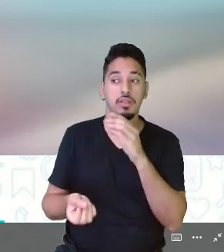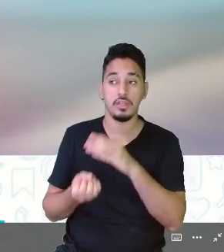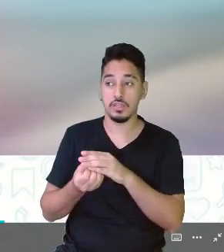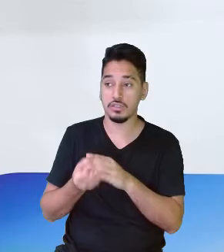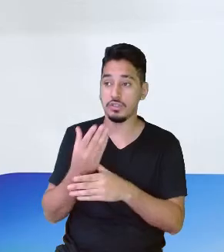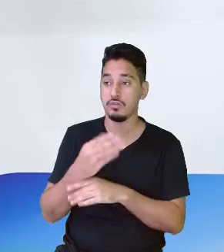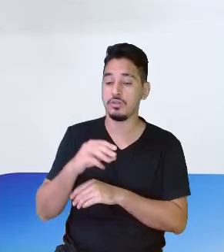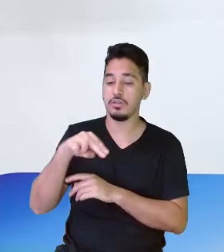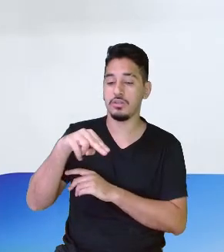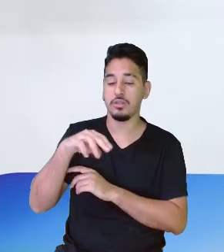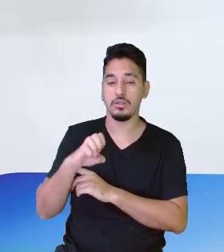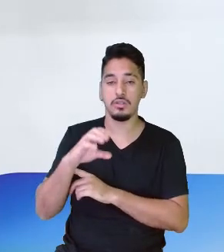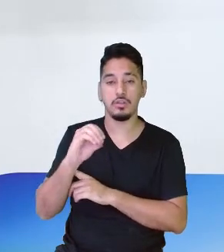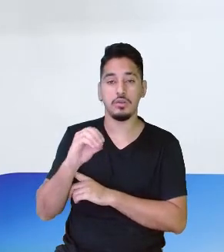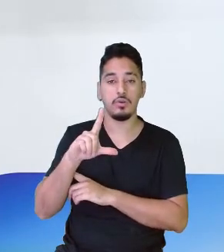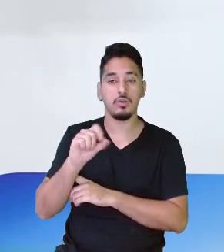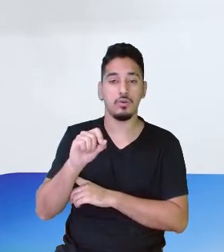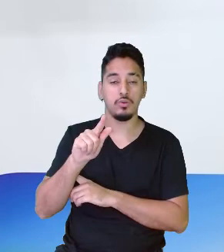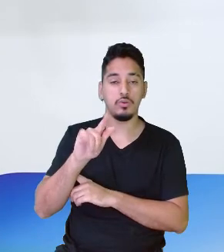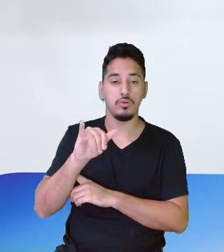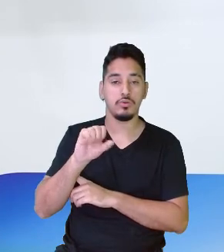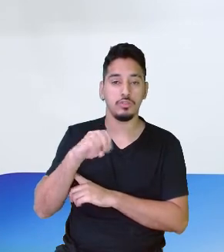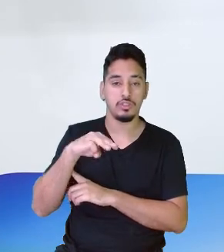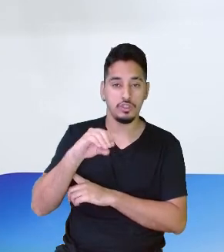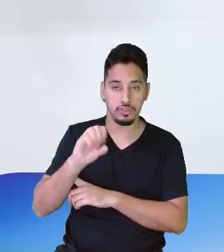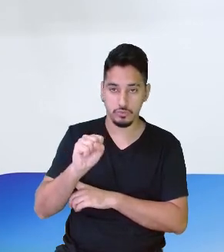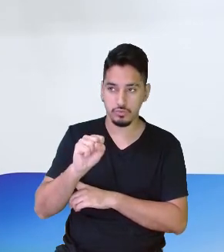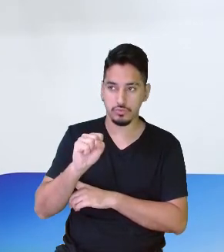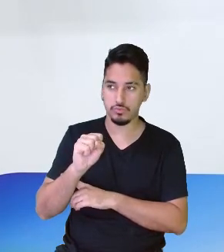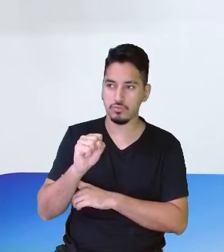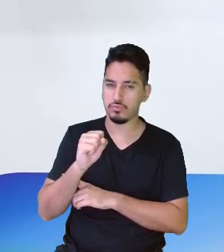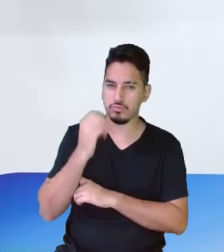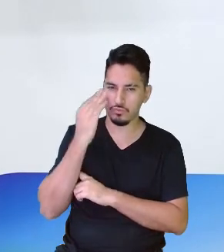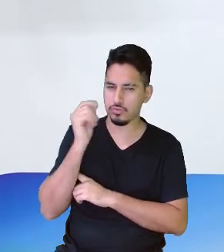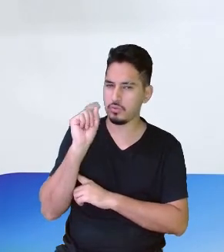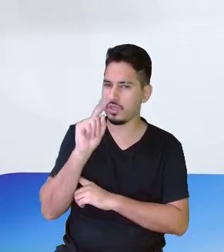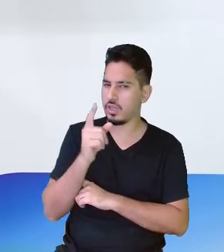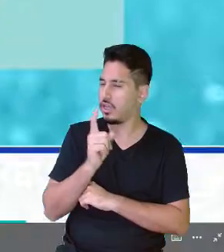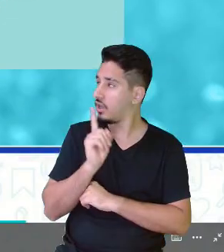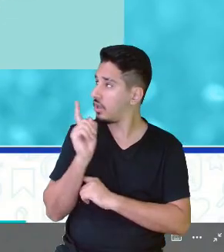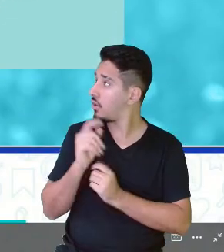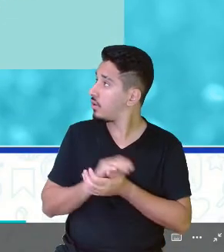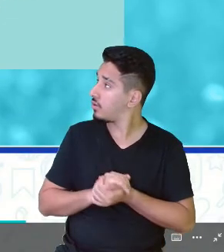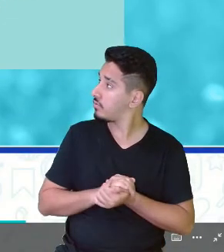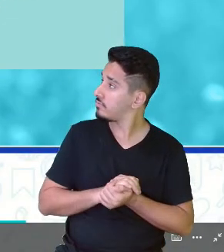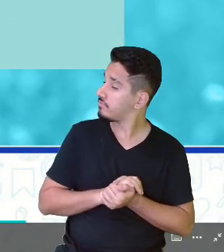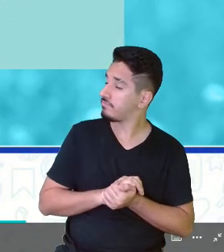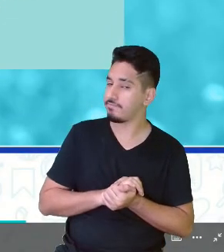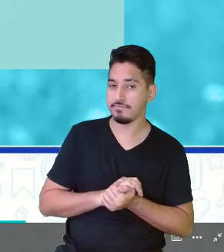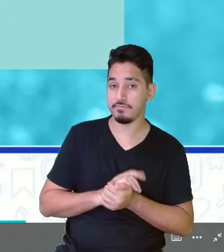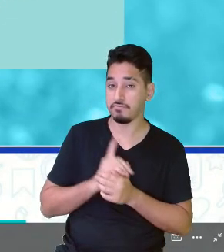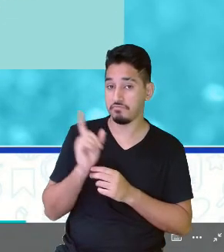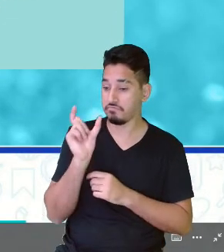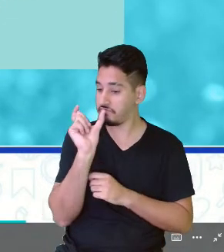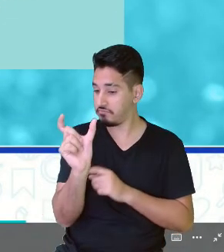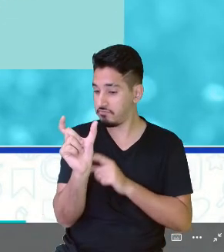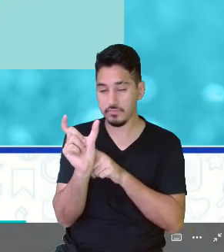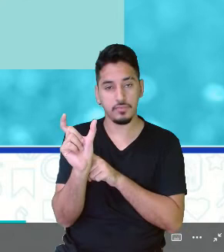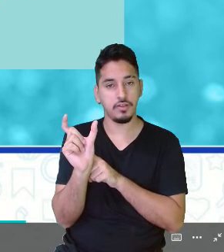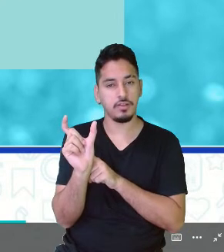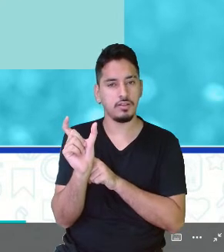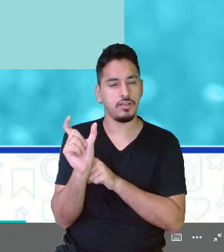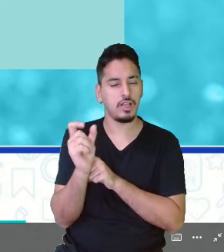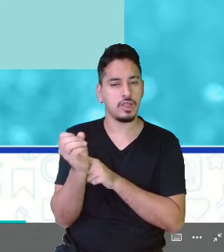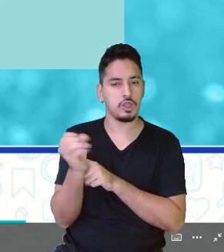neologismos. Vocês sabem o que é um neologismo, gente? Eu acho interessantíssimo. Neologismo é uma palavra